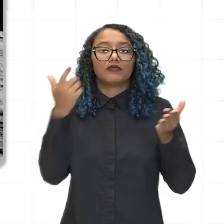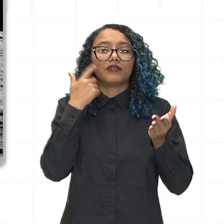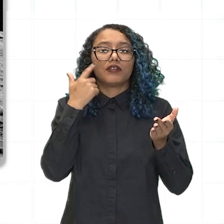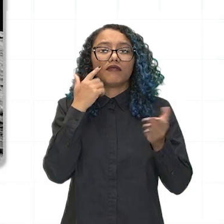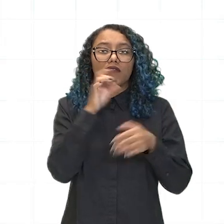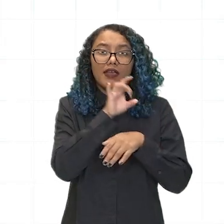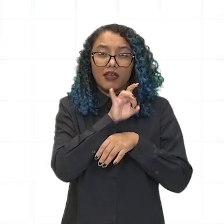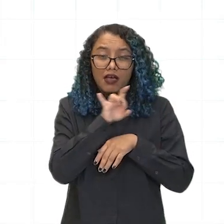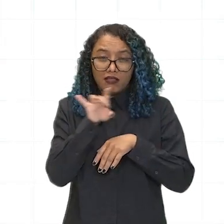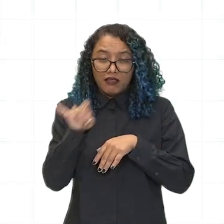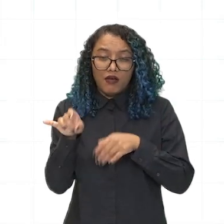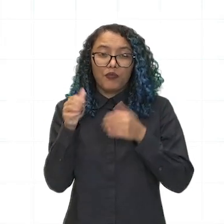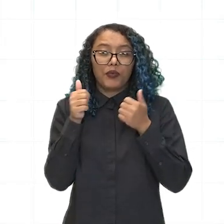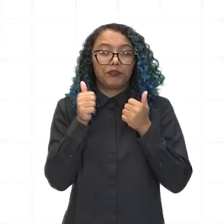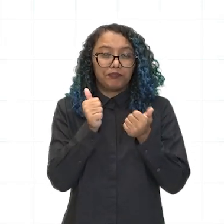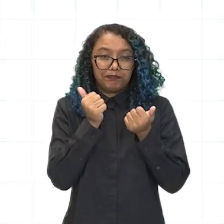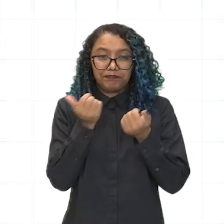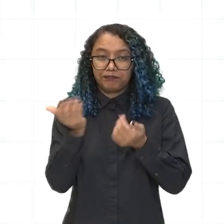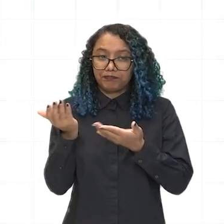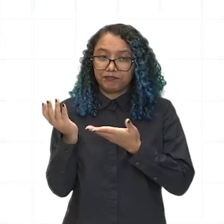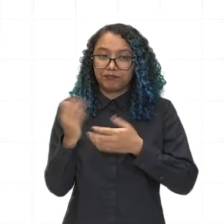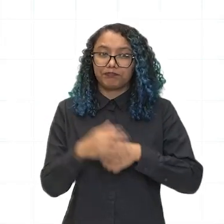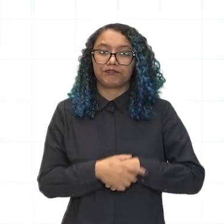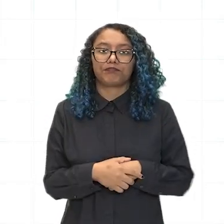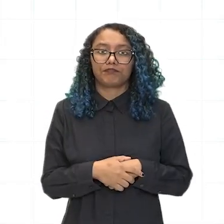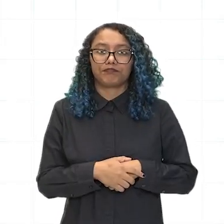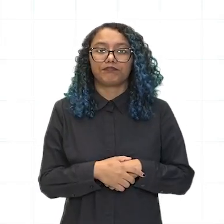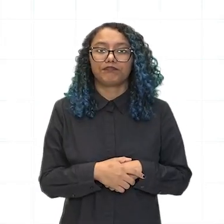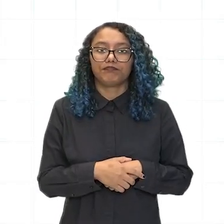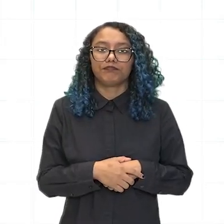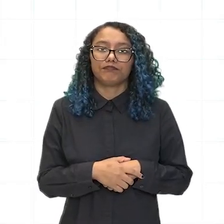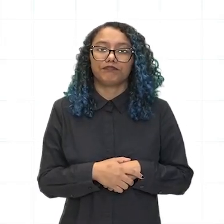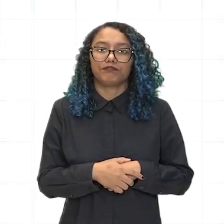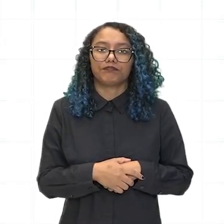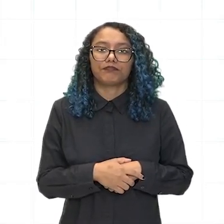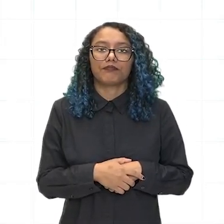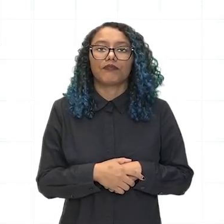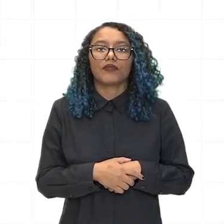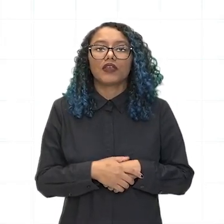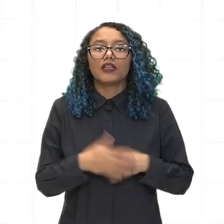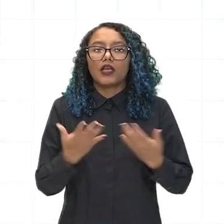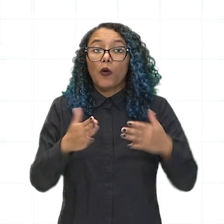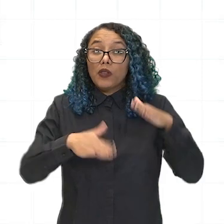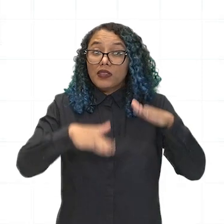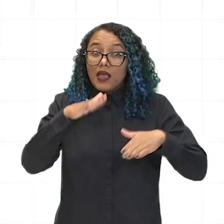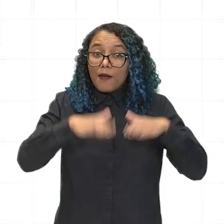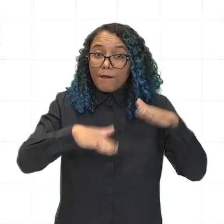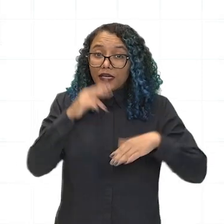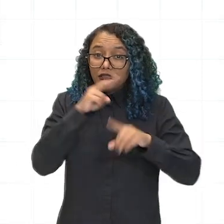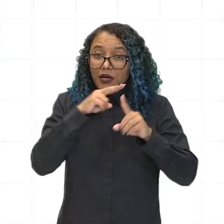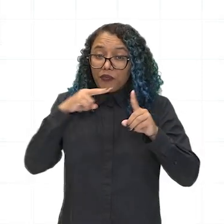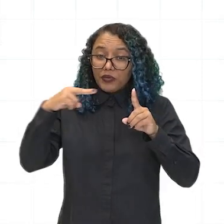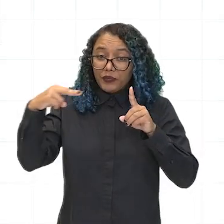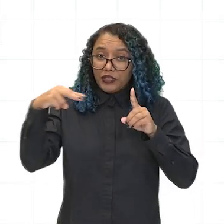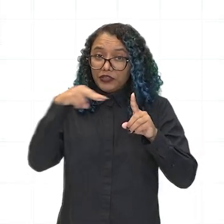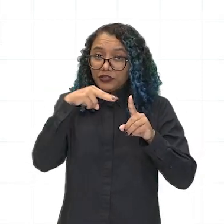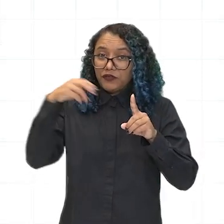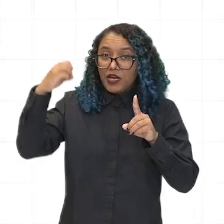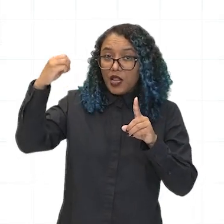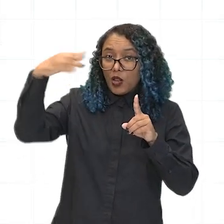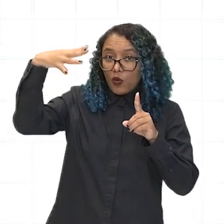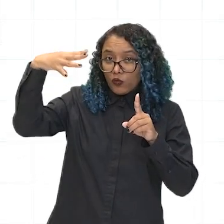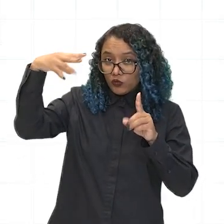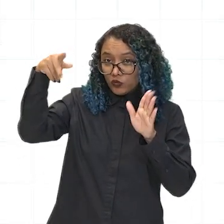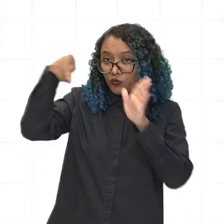rever cada uma dessas fases, vejam aí, fases da Lua, em função do ângulo de incidência